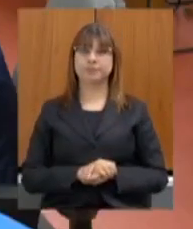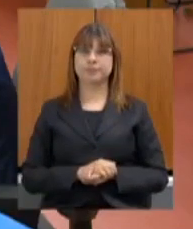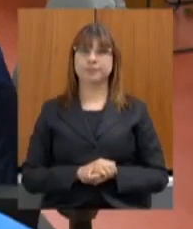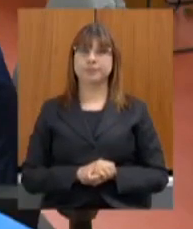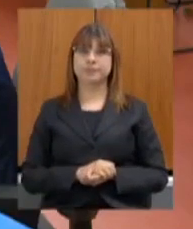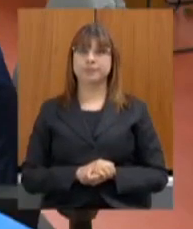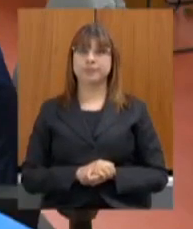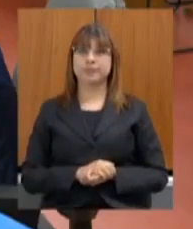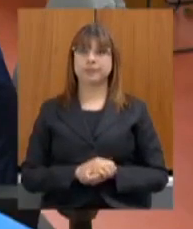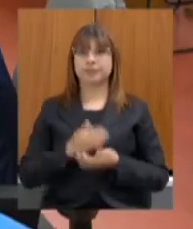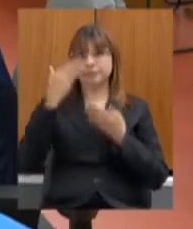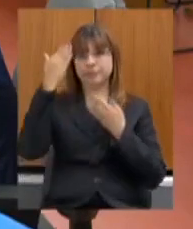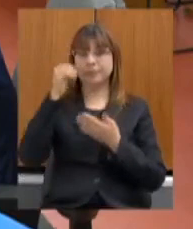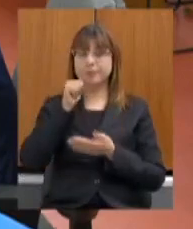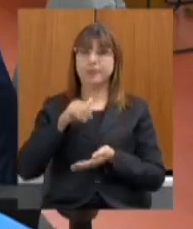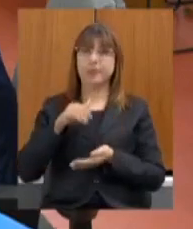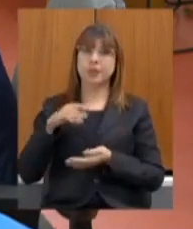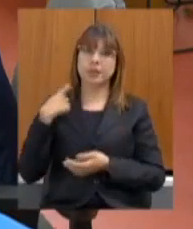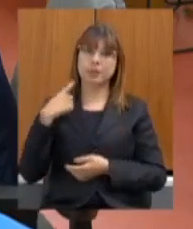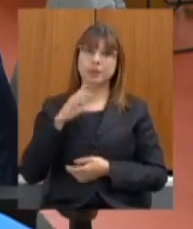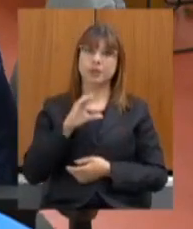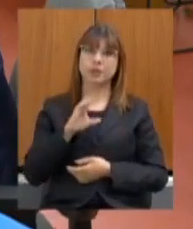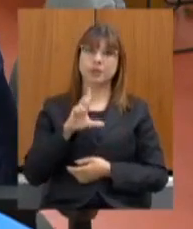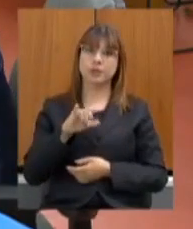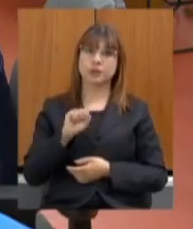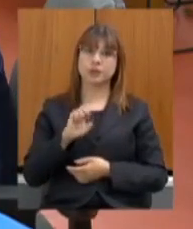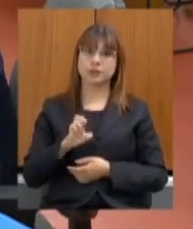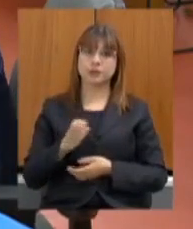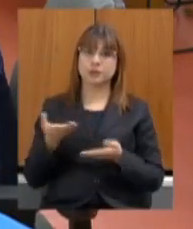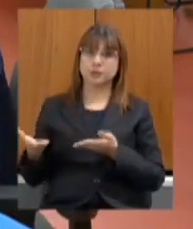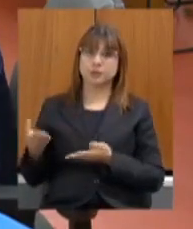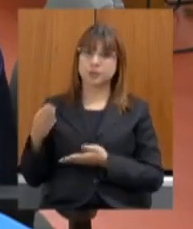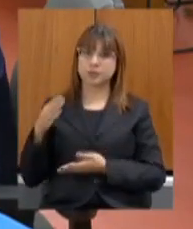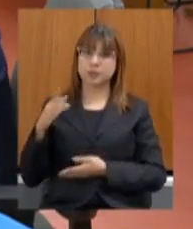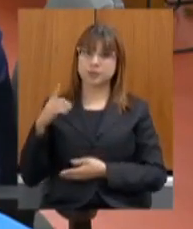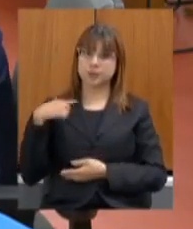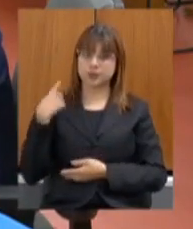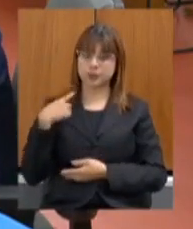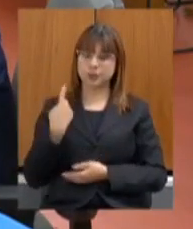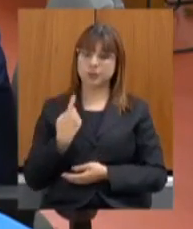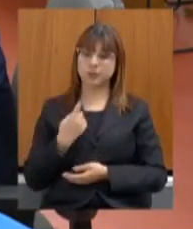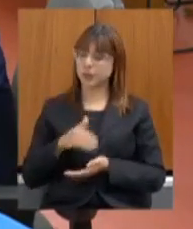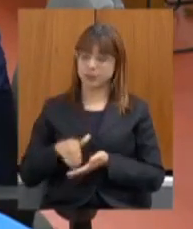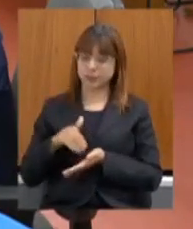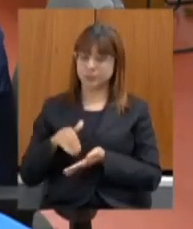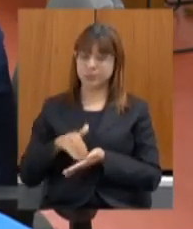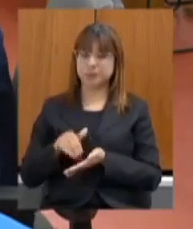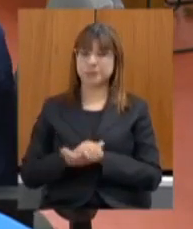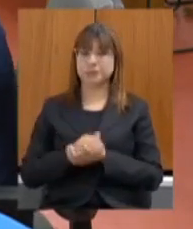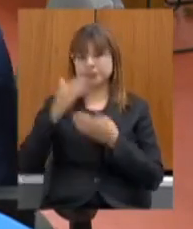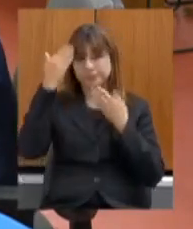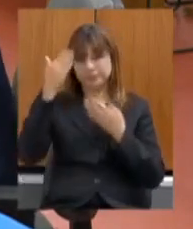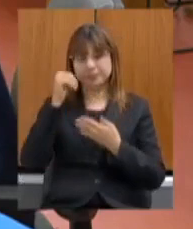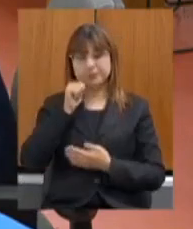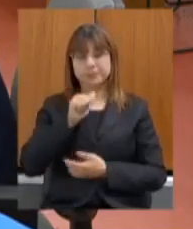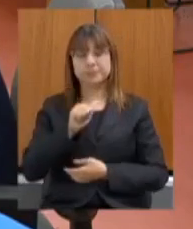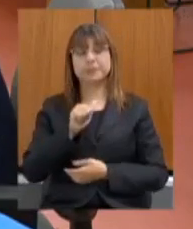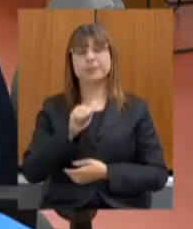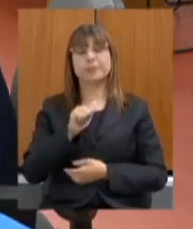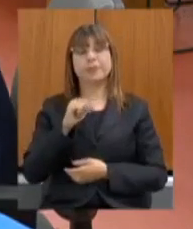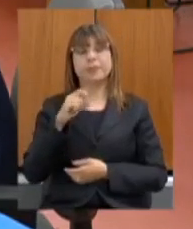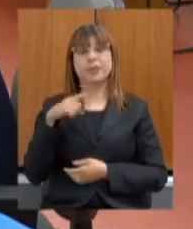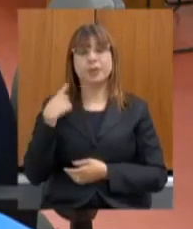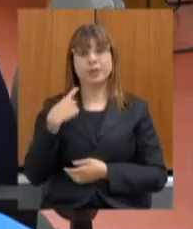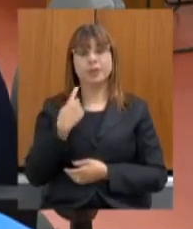Obrigado, deputada Celise, secretário. Deputada Celise Laviola, muito obrigado pelas